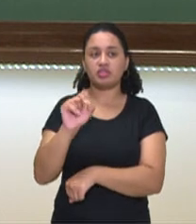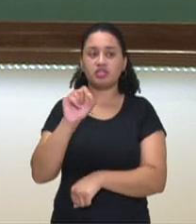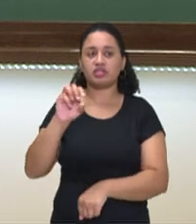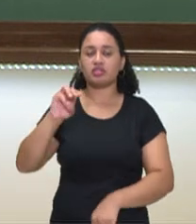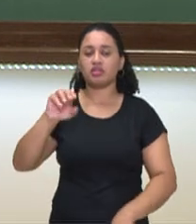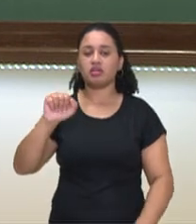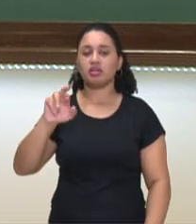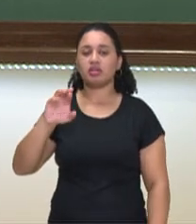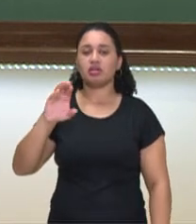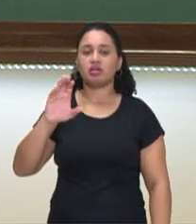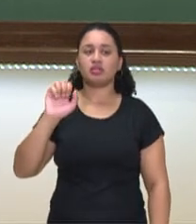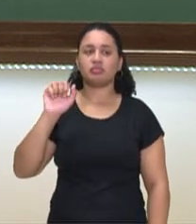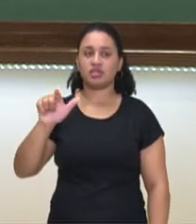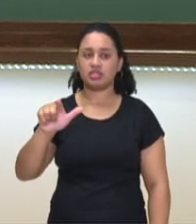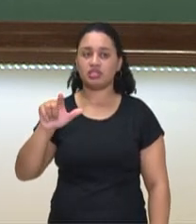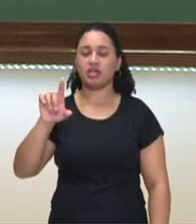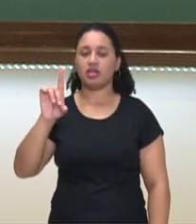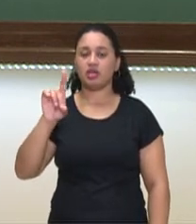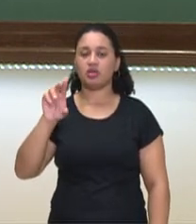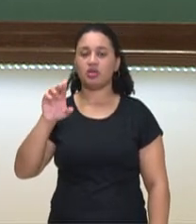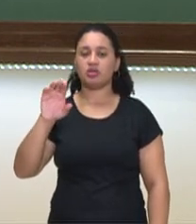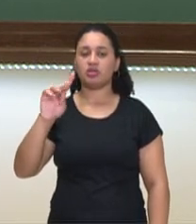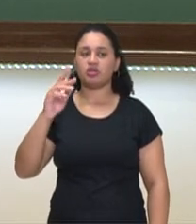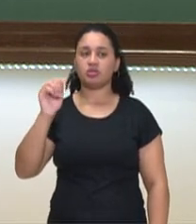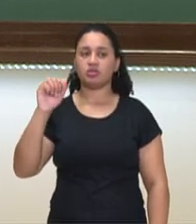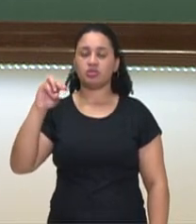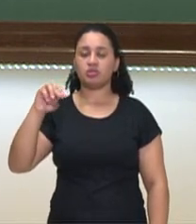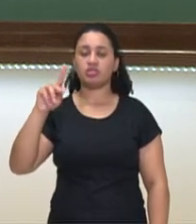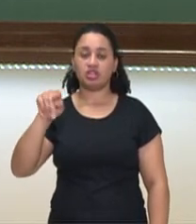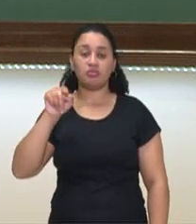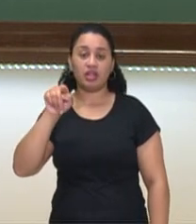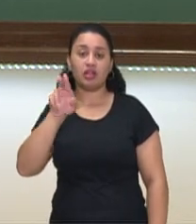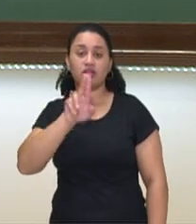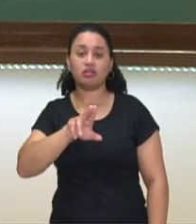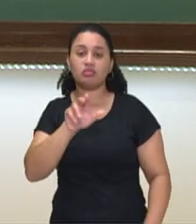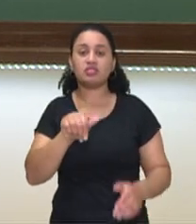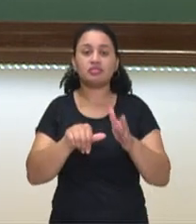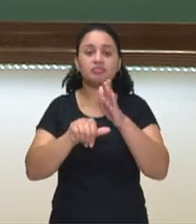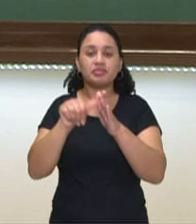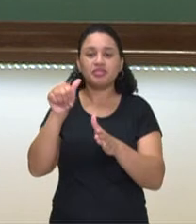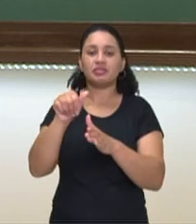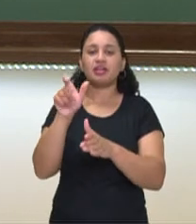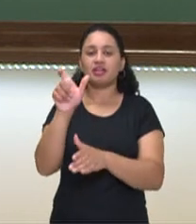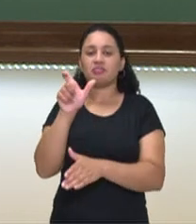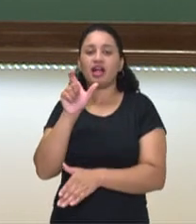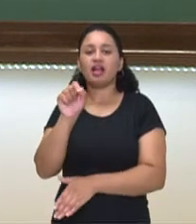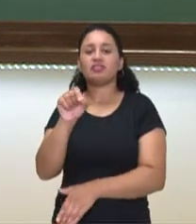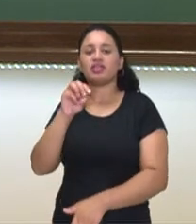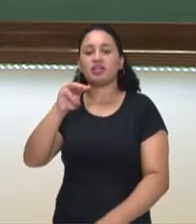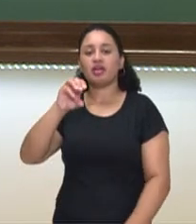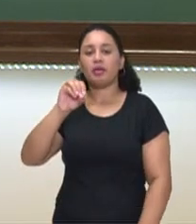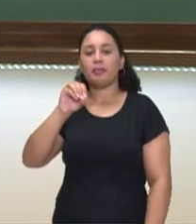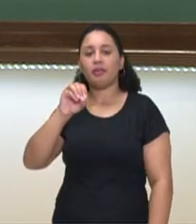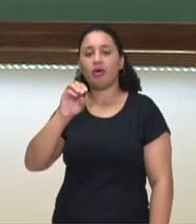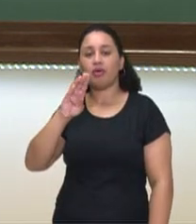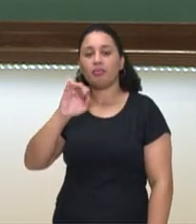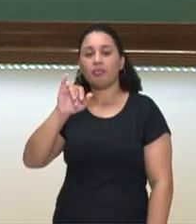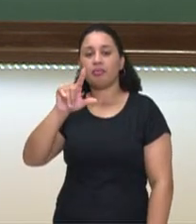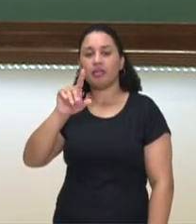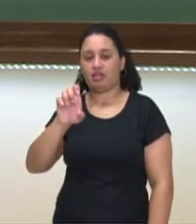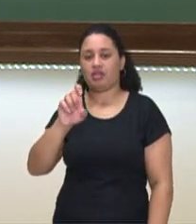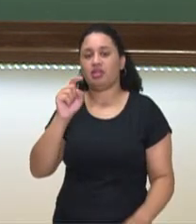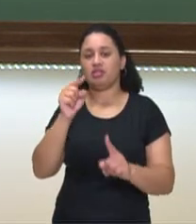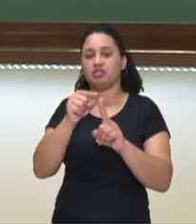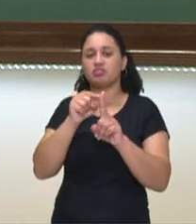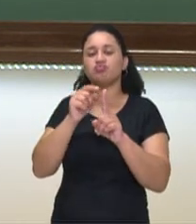Duchamp. Ele que usa por primeiro essa palavra de mobile, né, para aquelas